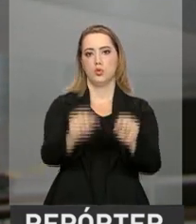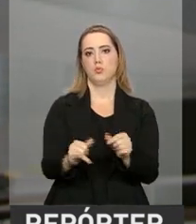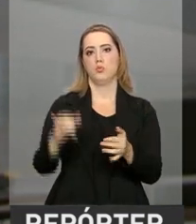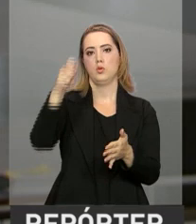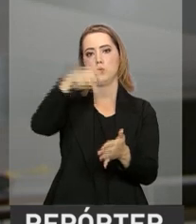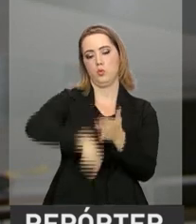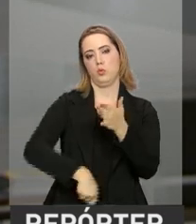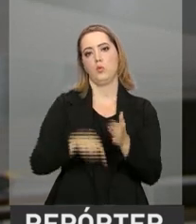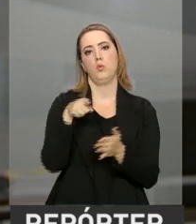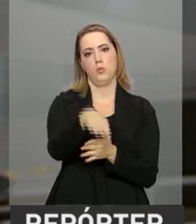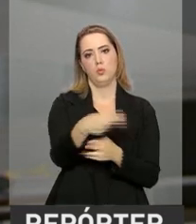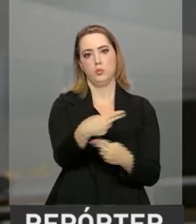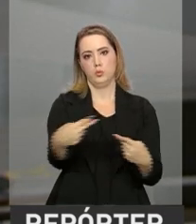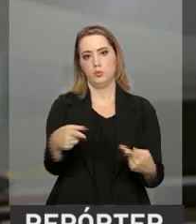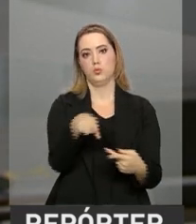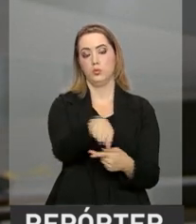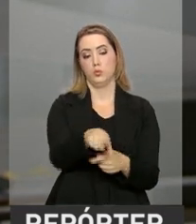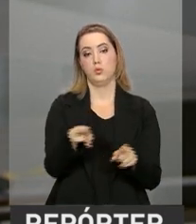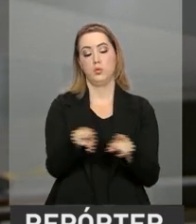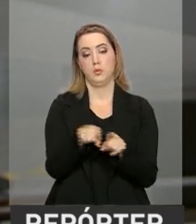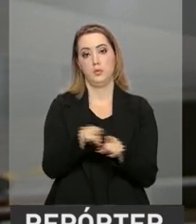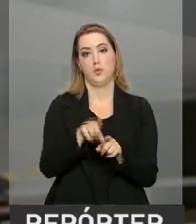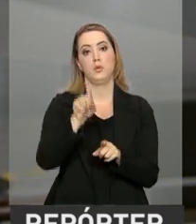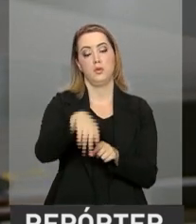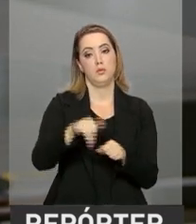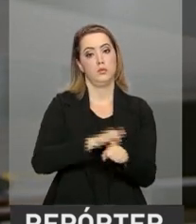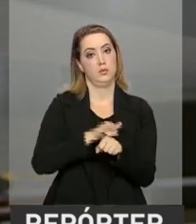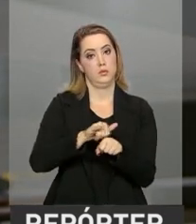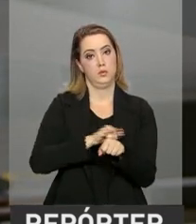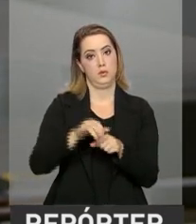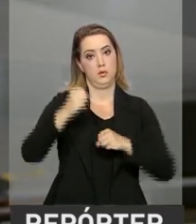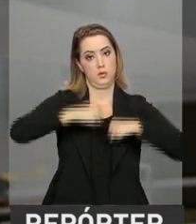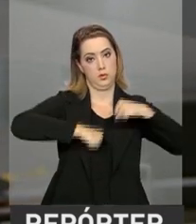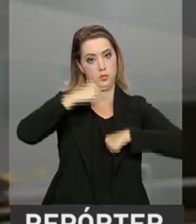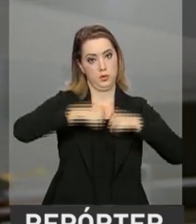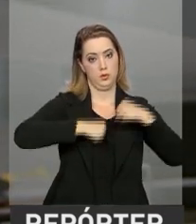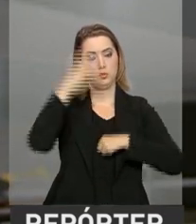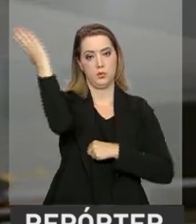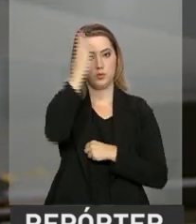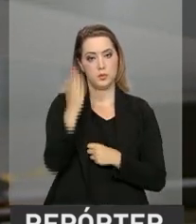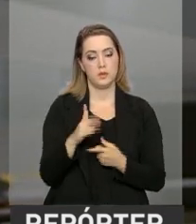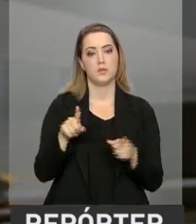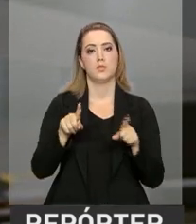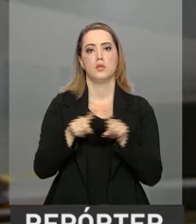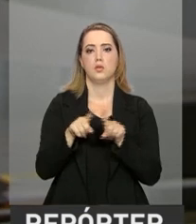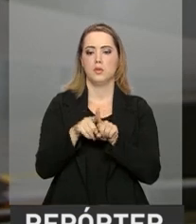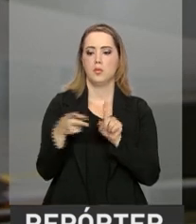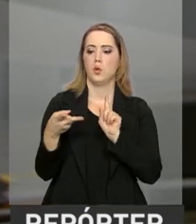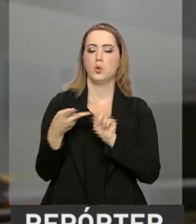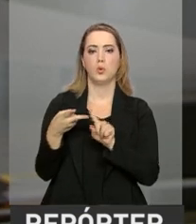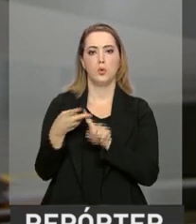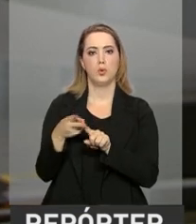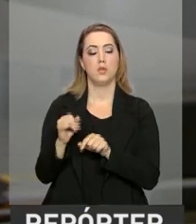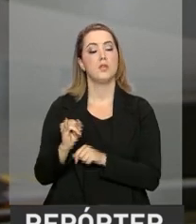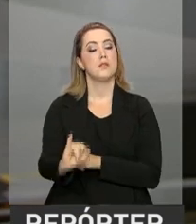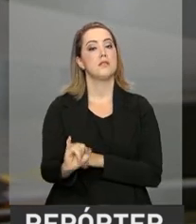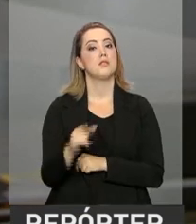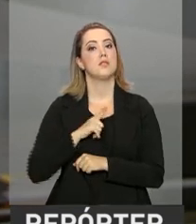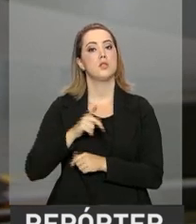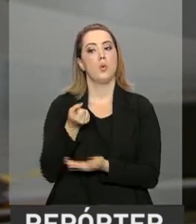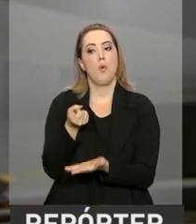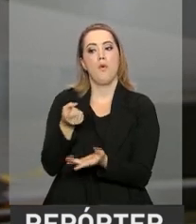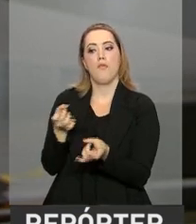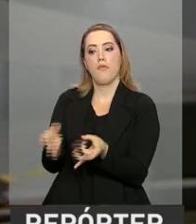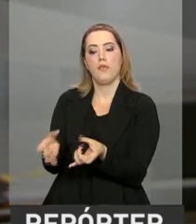este produto, já que ele é estratégico para a indústria nacional. A Camex também pode fazer o contrário. Quando um produto importado